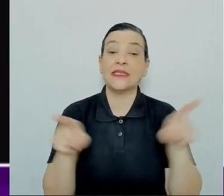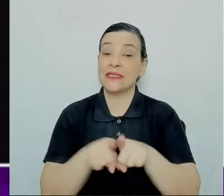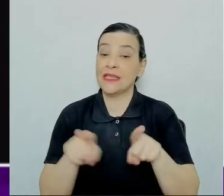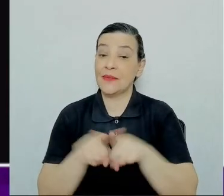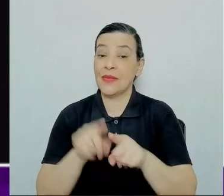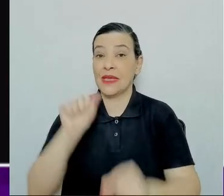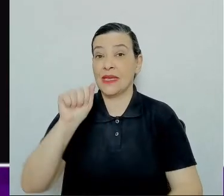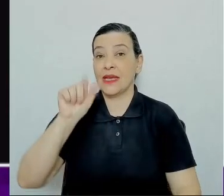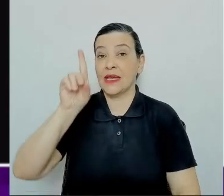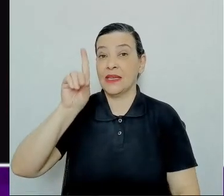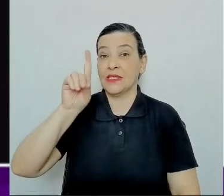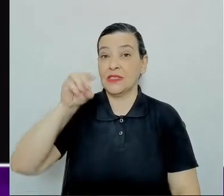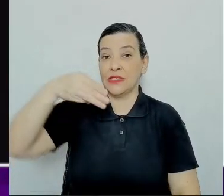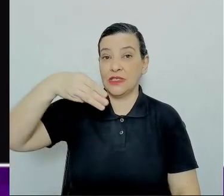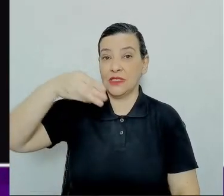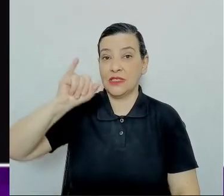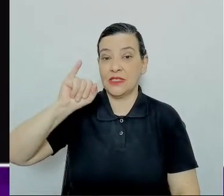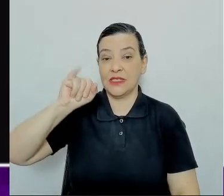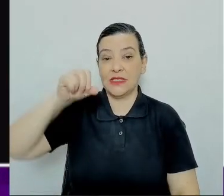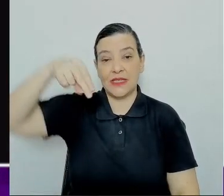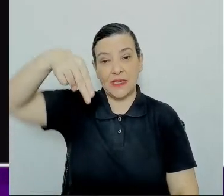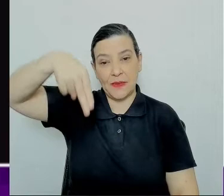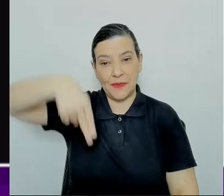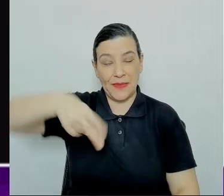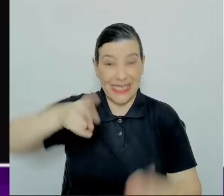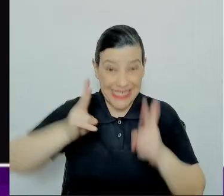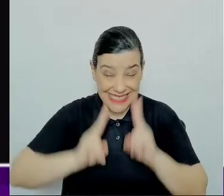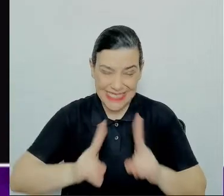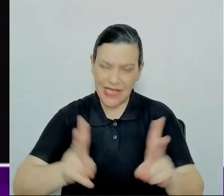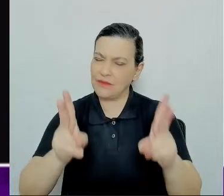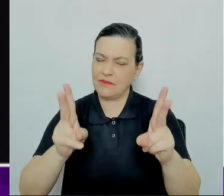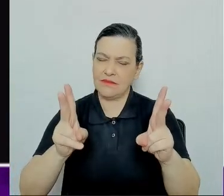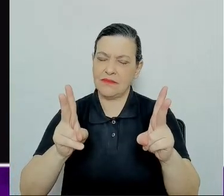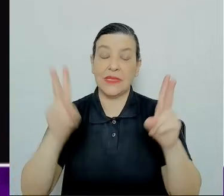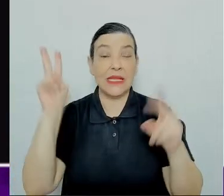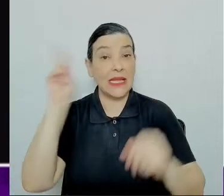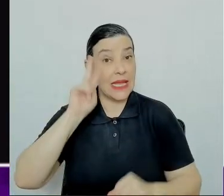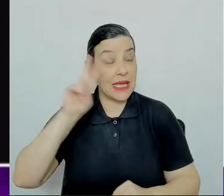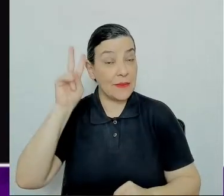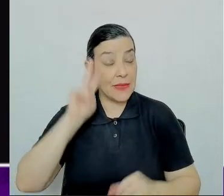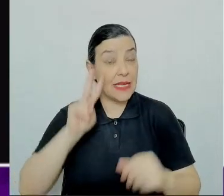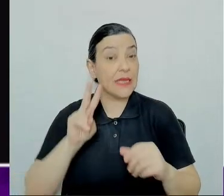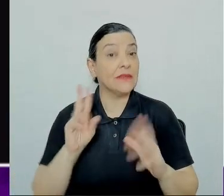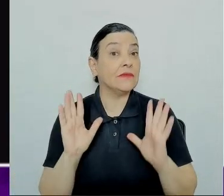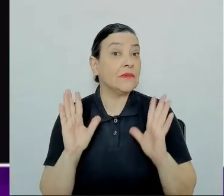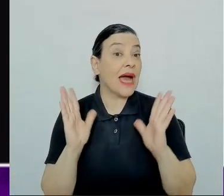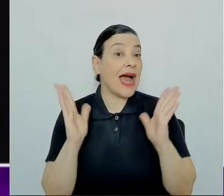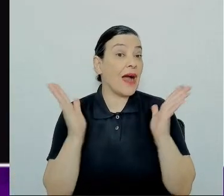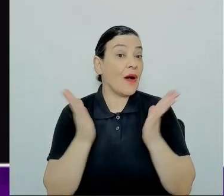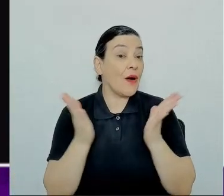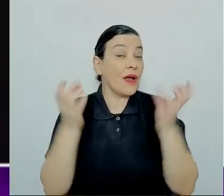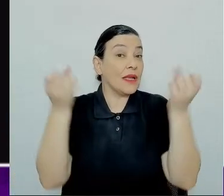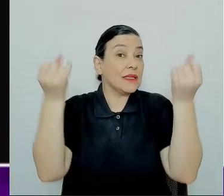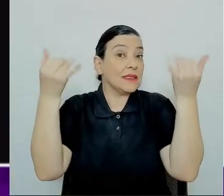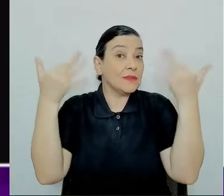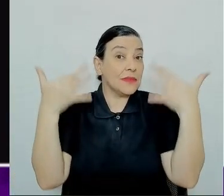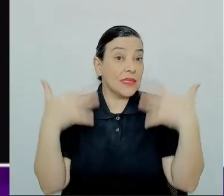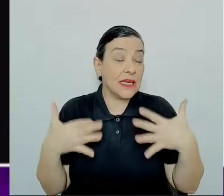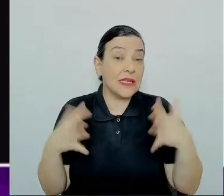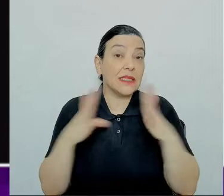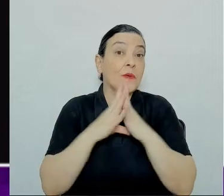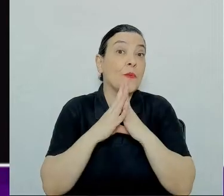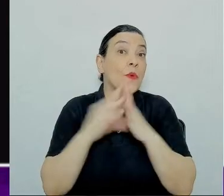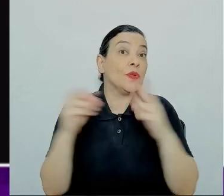admin não precisa ser o admin o tempo todo. Lembrando que aqui nós estamos falando dentro do modelo de